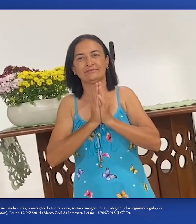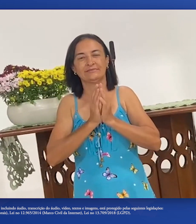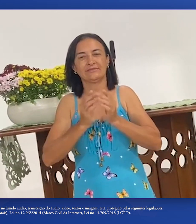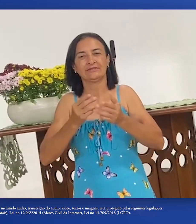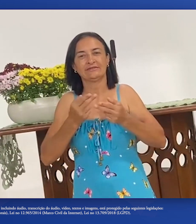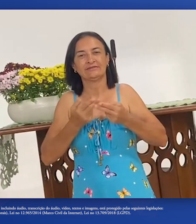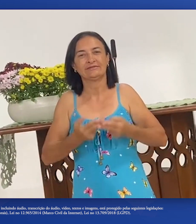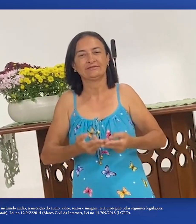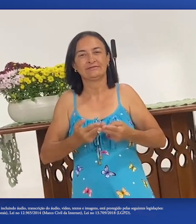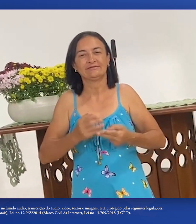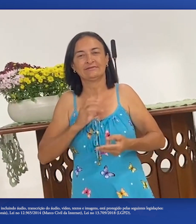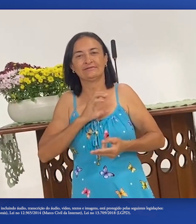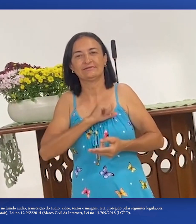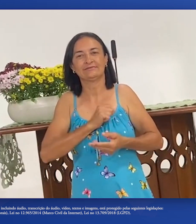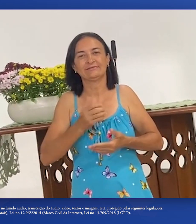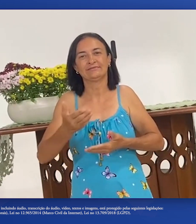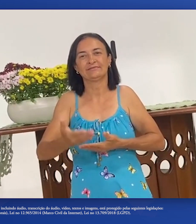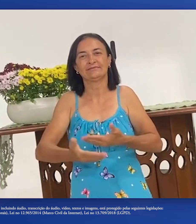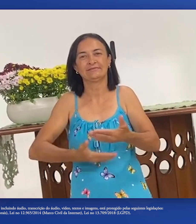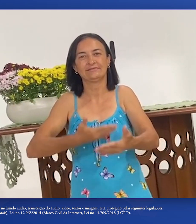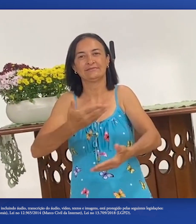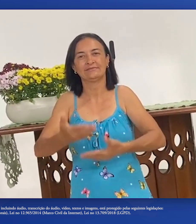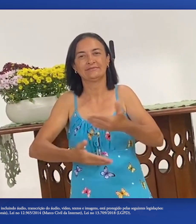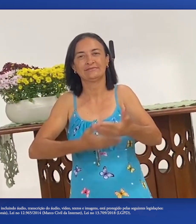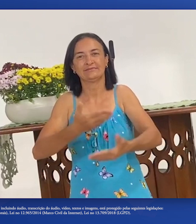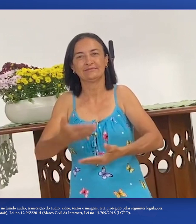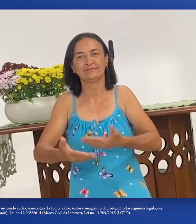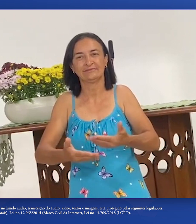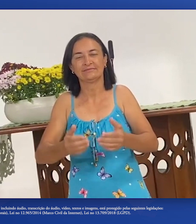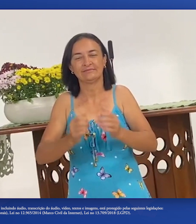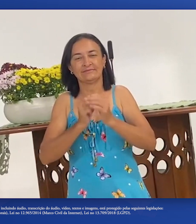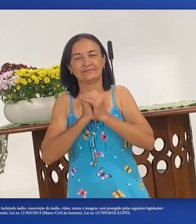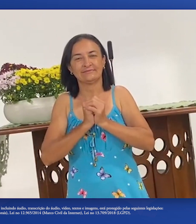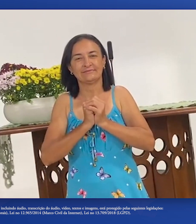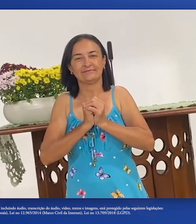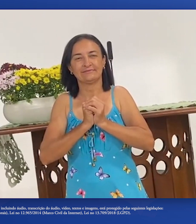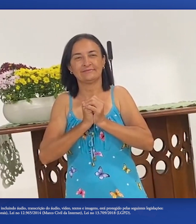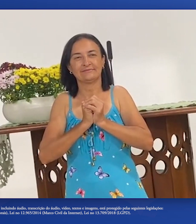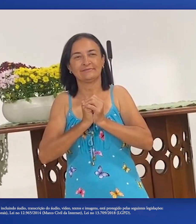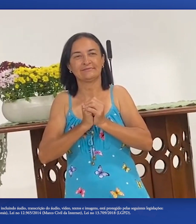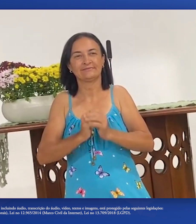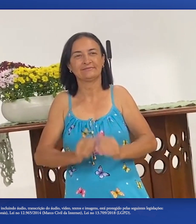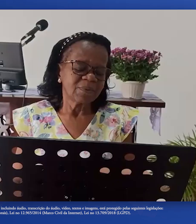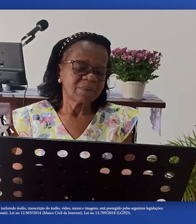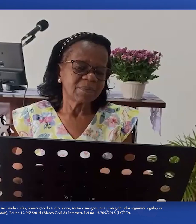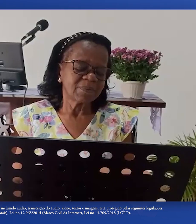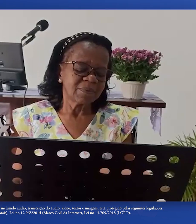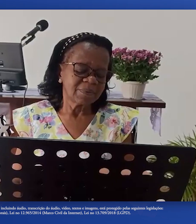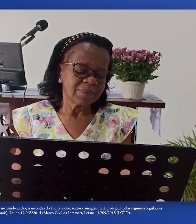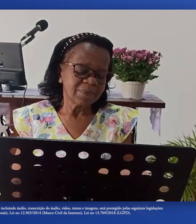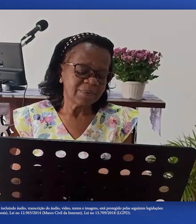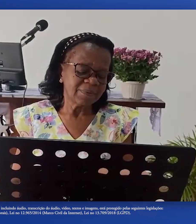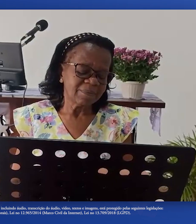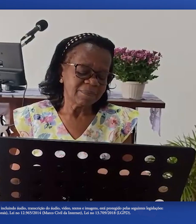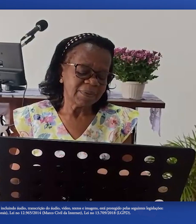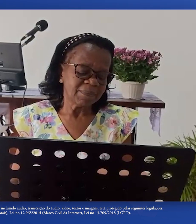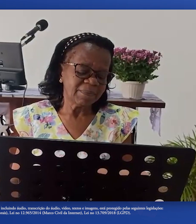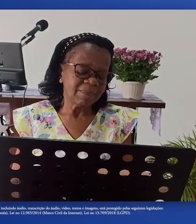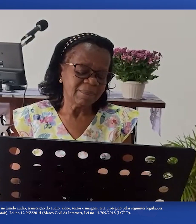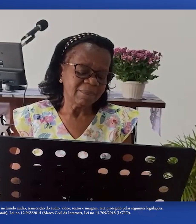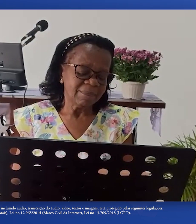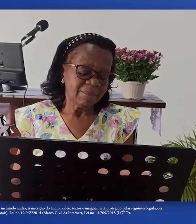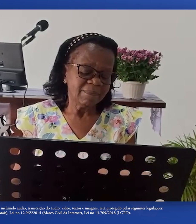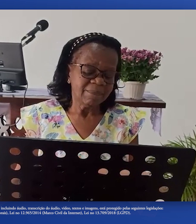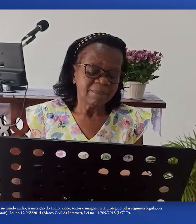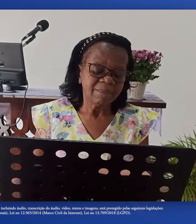tem ensinado a orarmos uns pelos outros com paciência e amor, tendo tudo em comum. Amém. A paz do Senhor Jesus. A